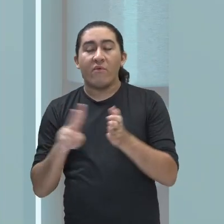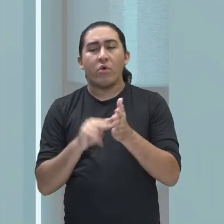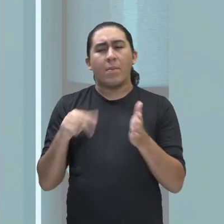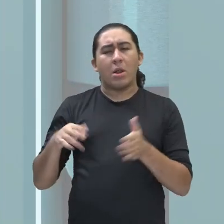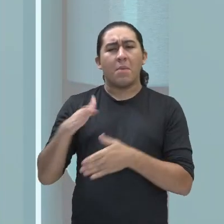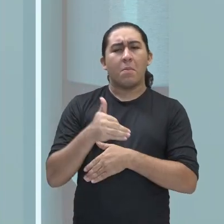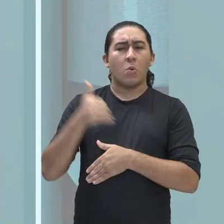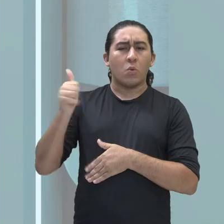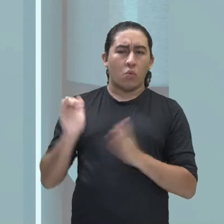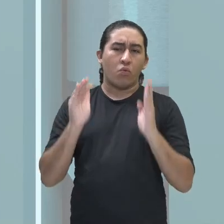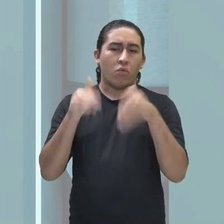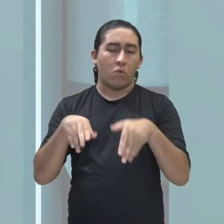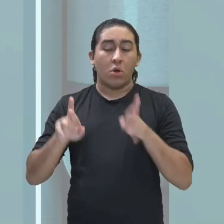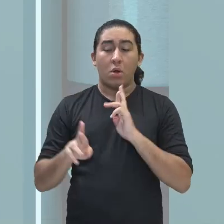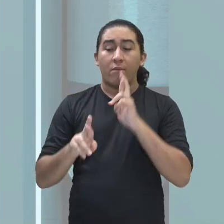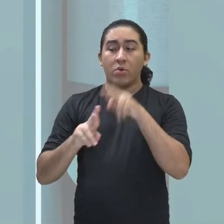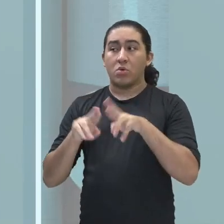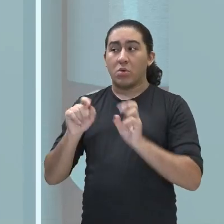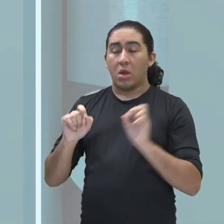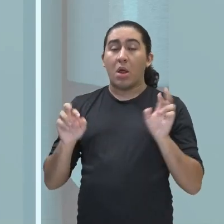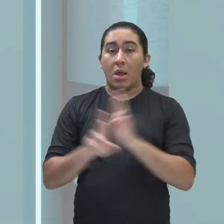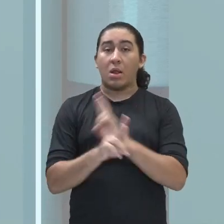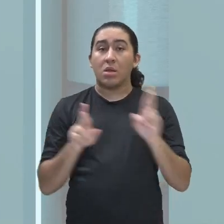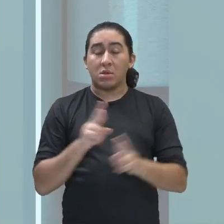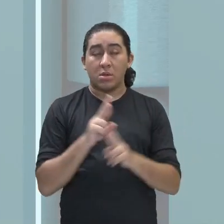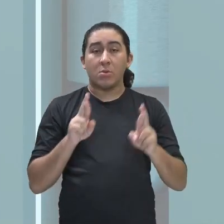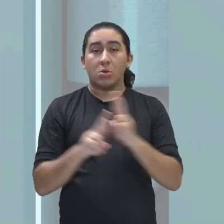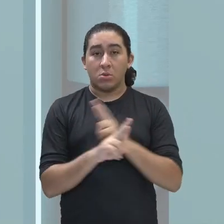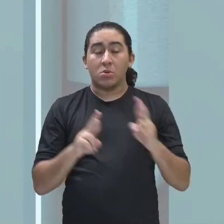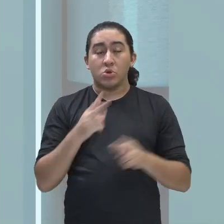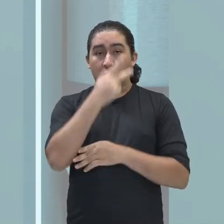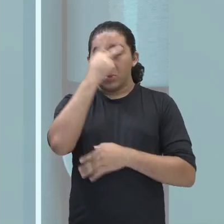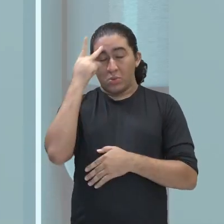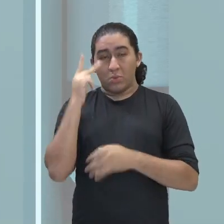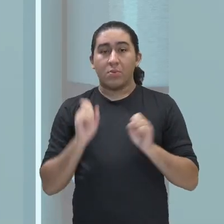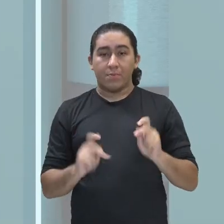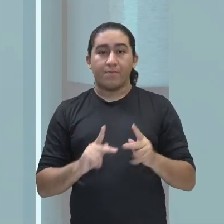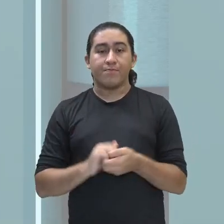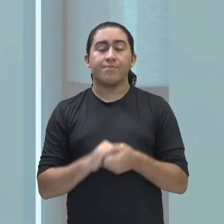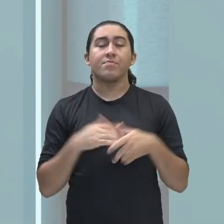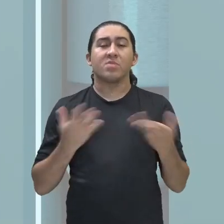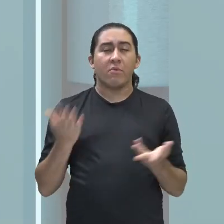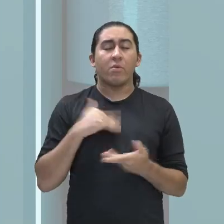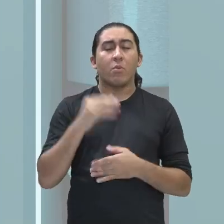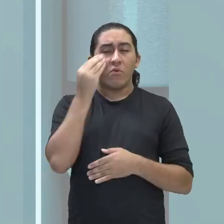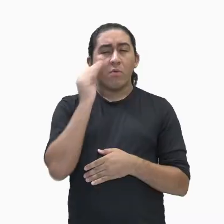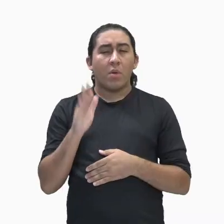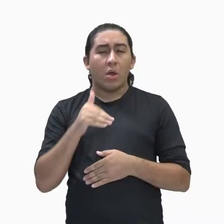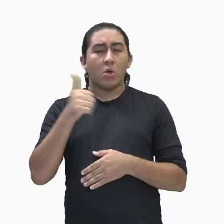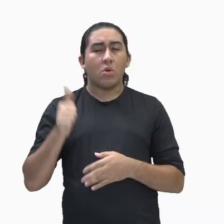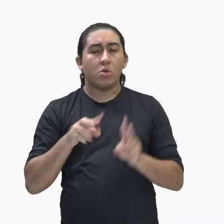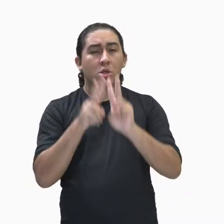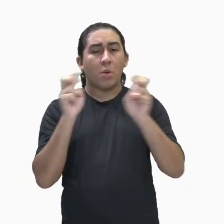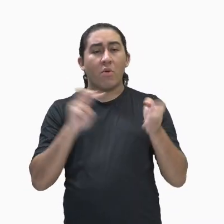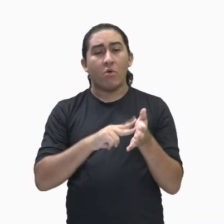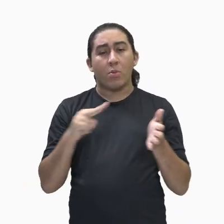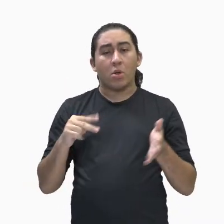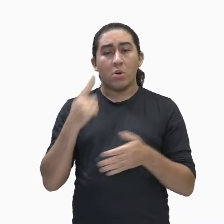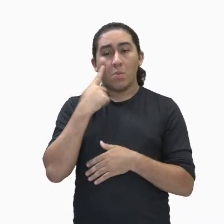que a noiva. E fiancé, noivo. Então, fiancé, noivo. Fiancé,